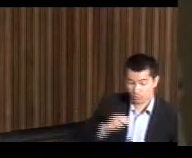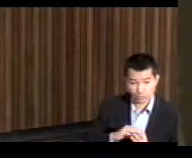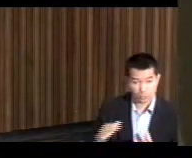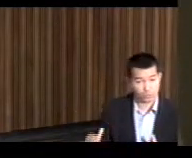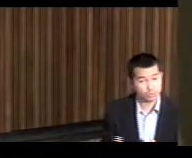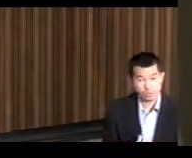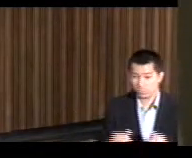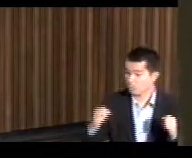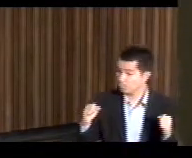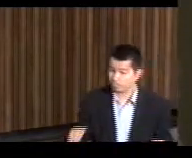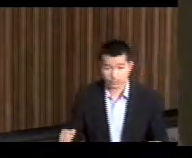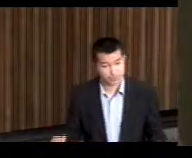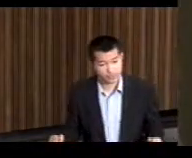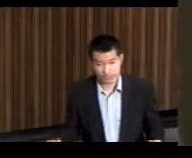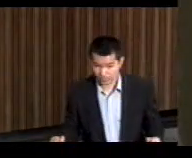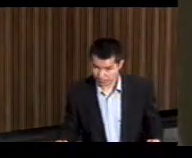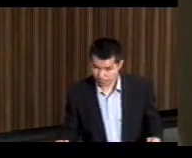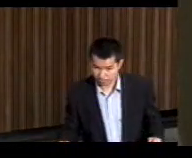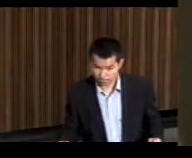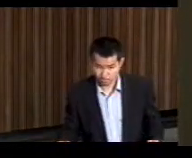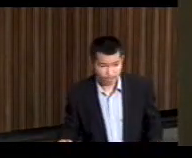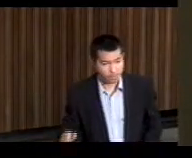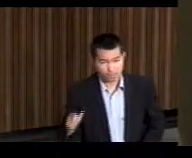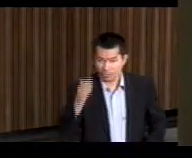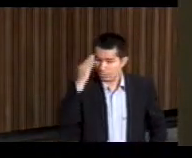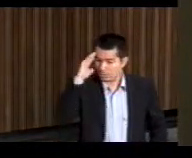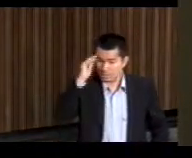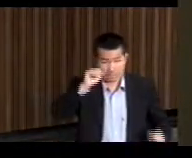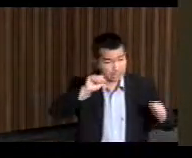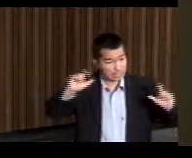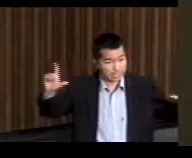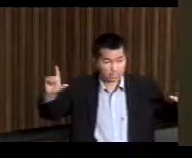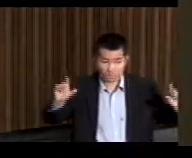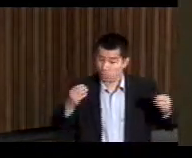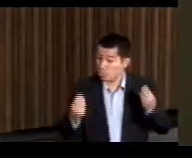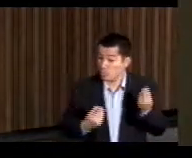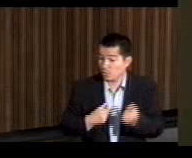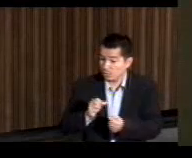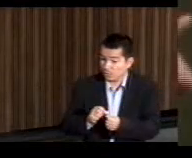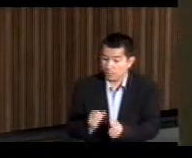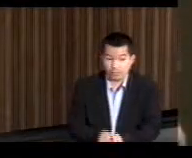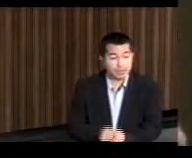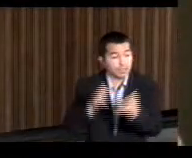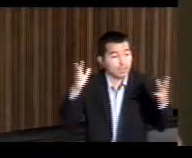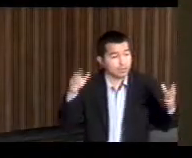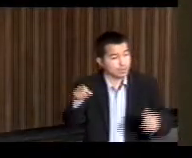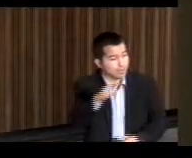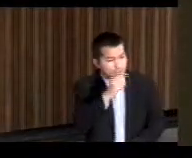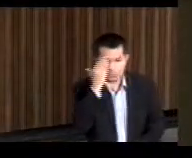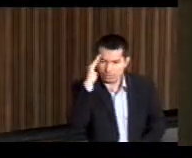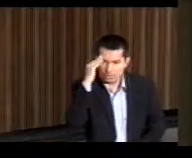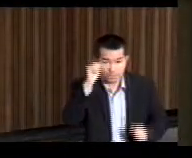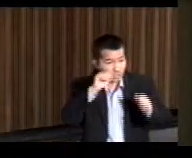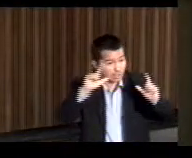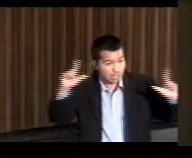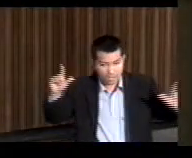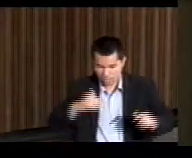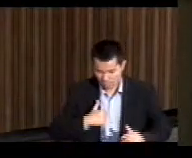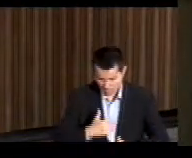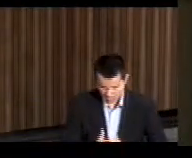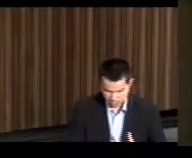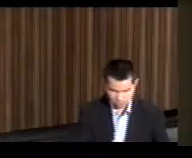Todo-Poderoso. Você não vai saber como eu vou fazer. Você não vai entender os meus processos.